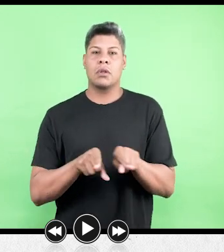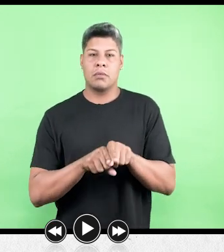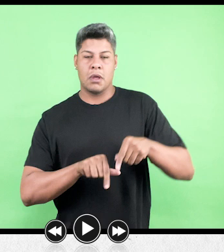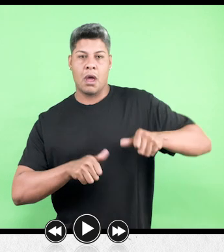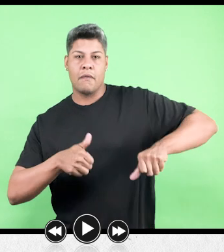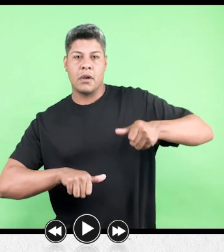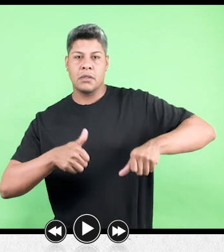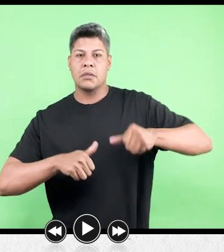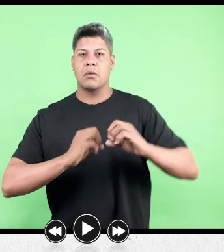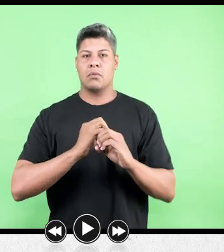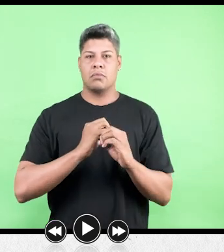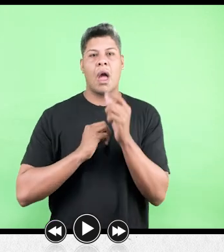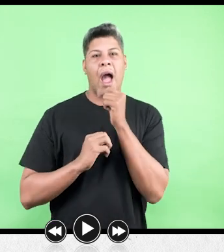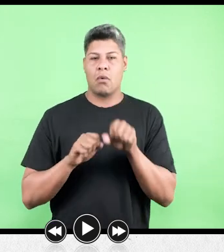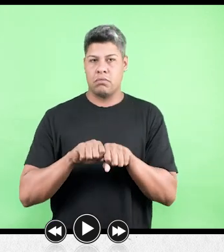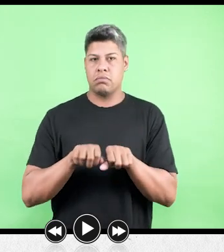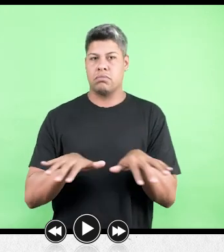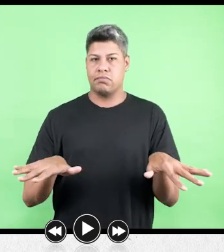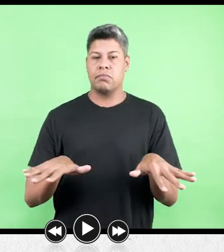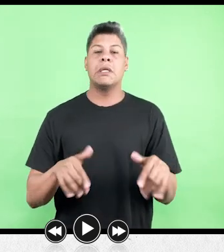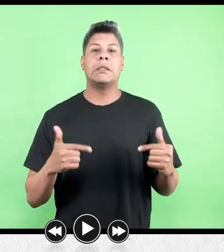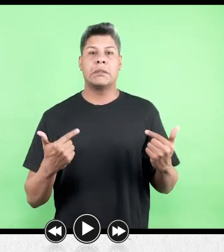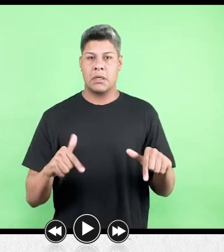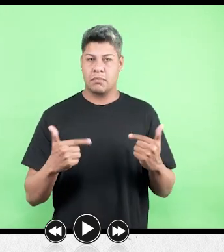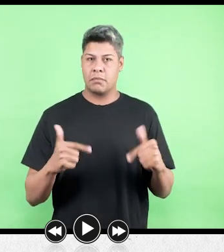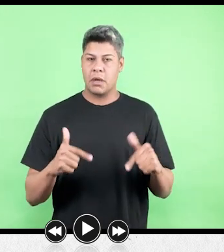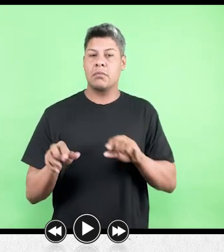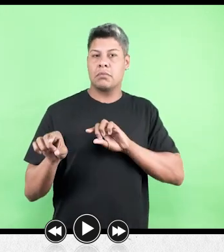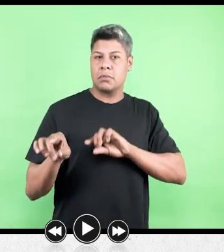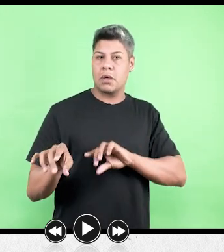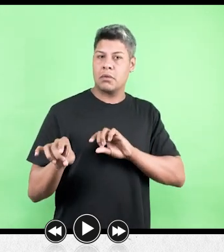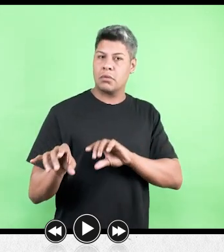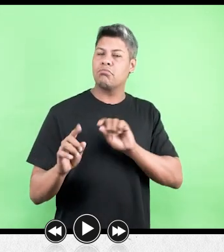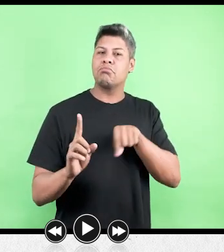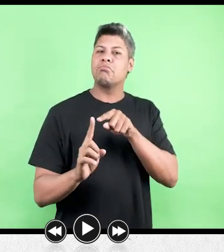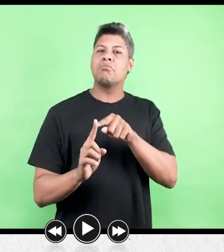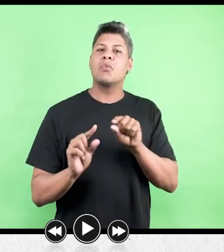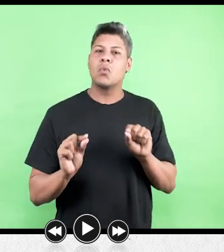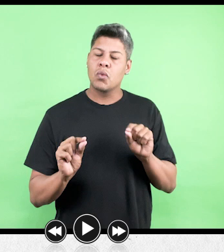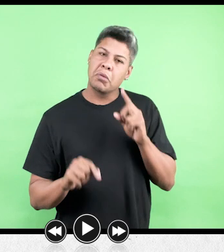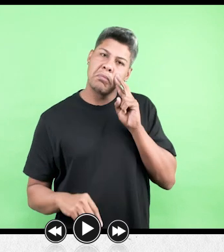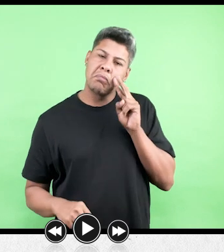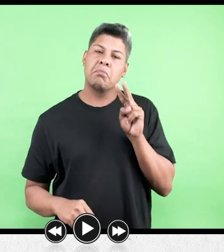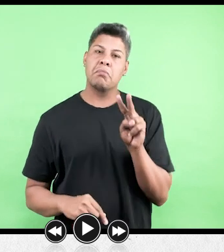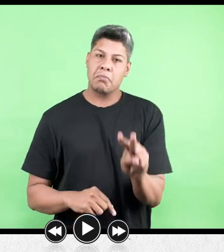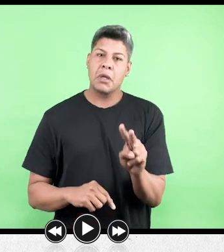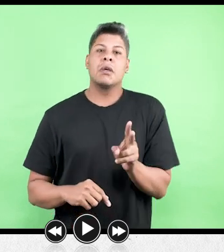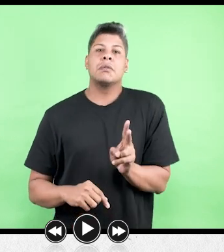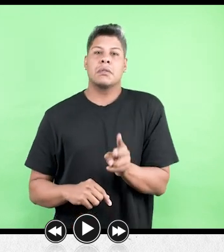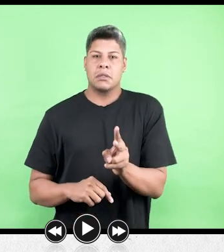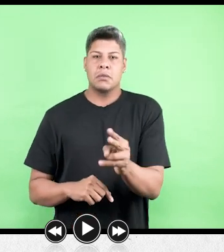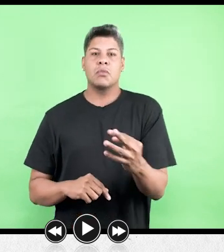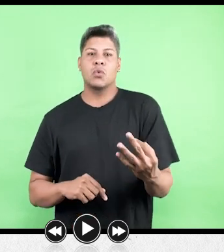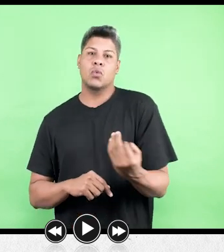dos sistemas de abastecimento de água. Então, é uma atividade de regulação técnica que tem como objetivo verificar a verificação contínua de